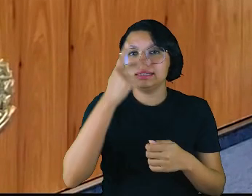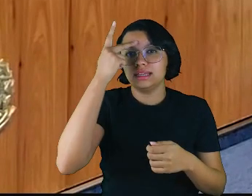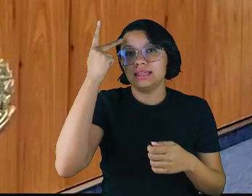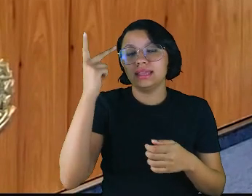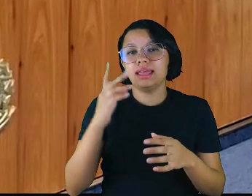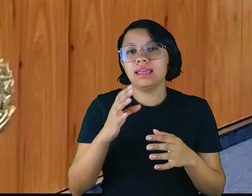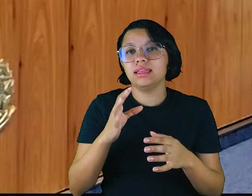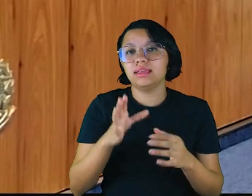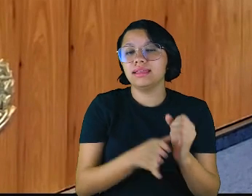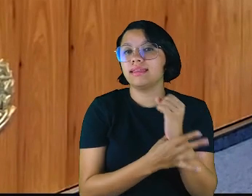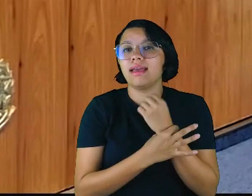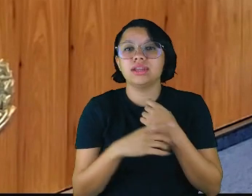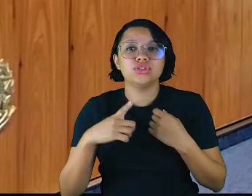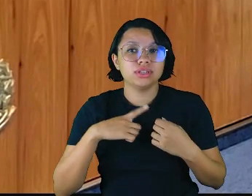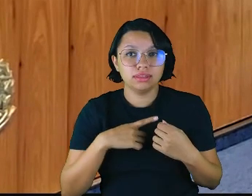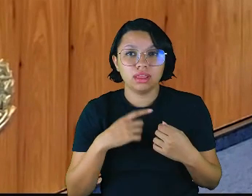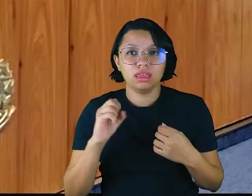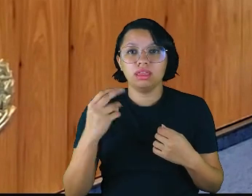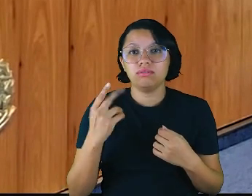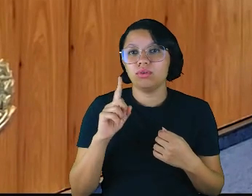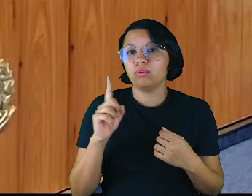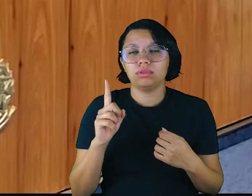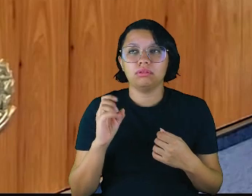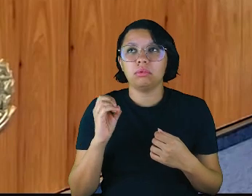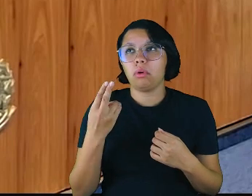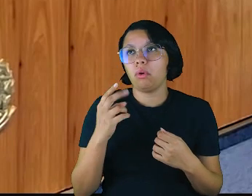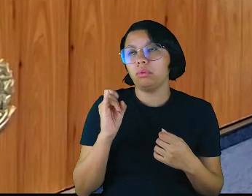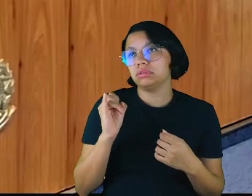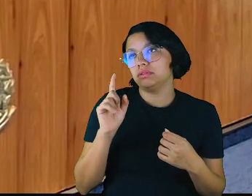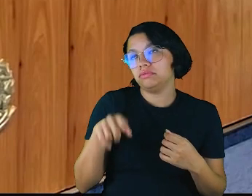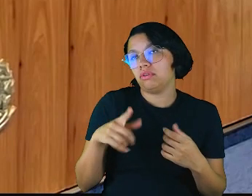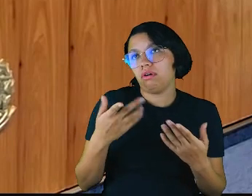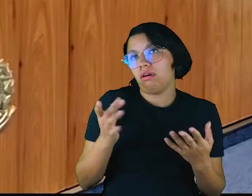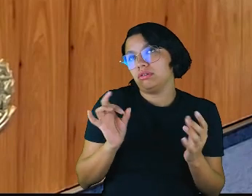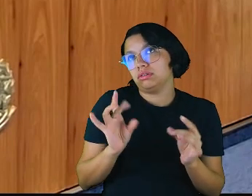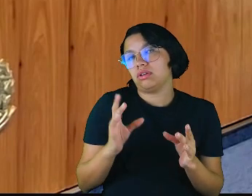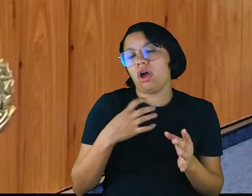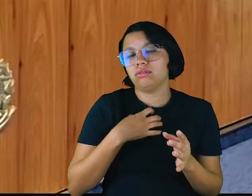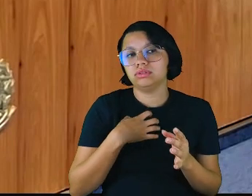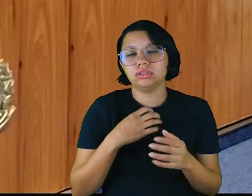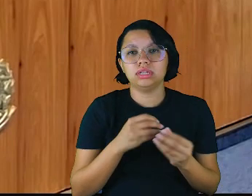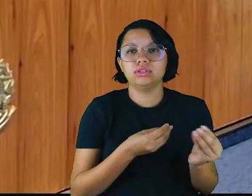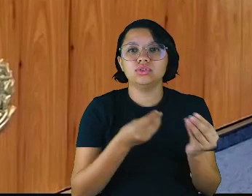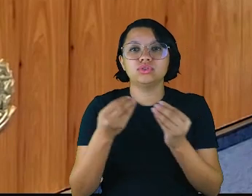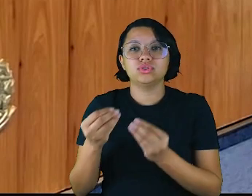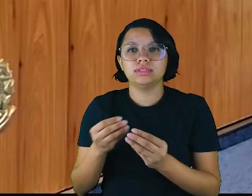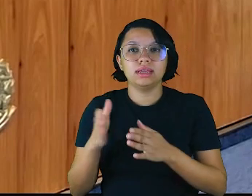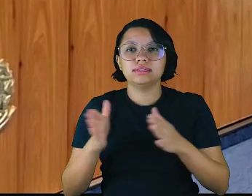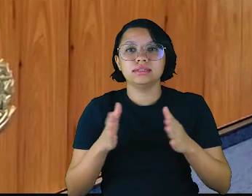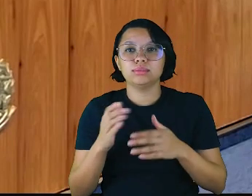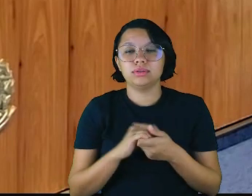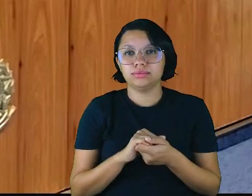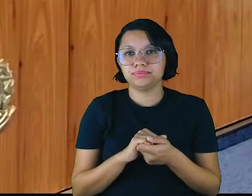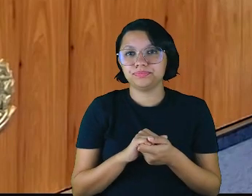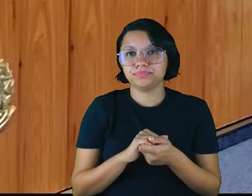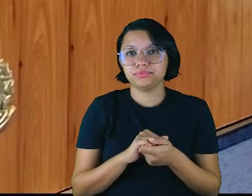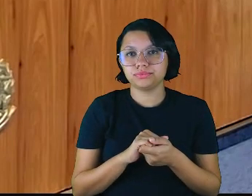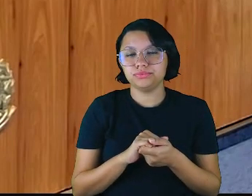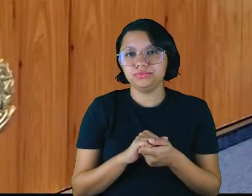me garante se houve efetivamente isso ou não, ou se isso foi só uma forma de se trazer esse período?